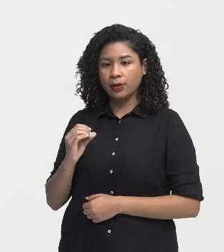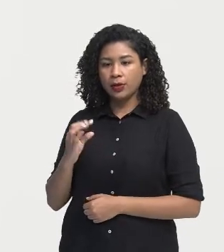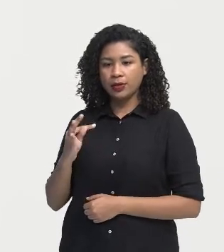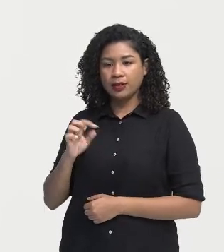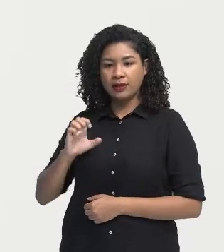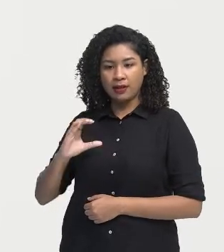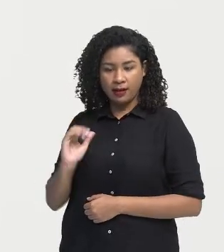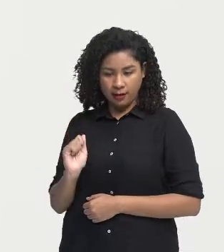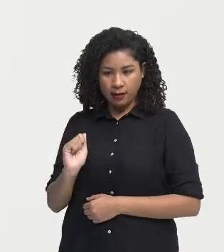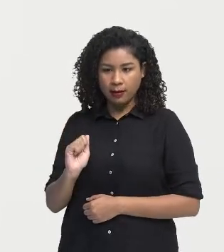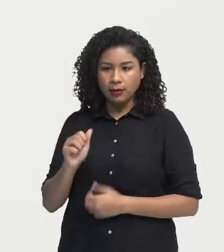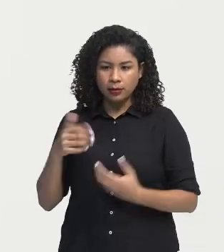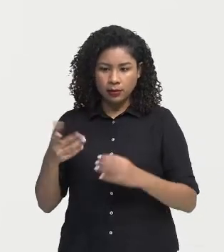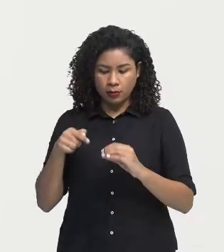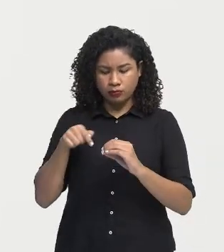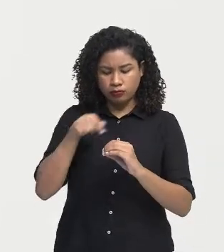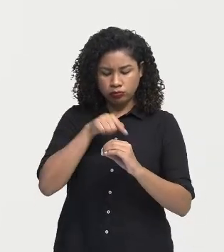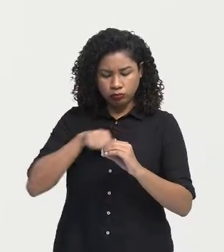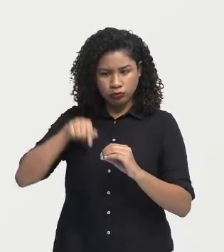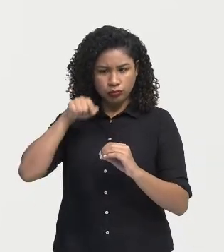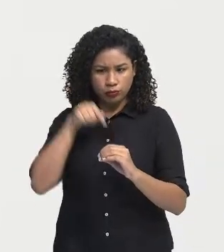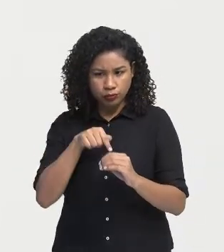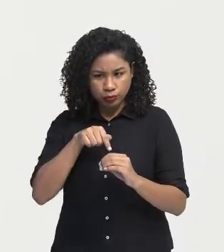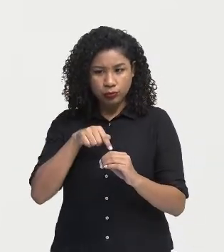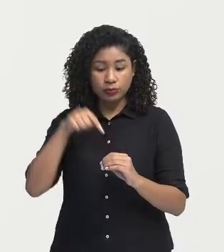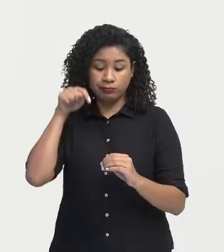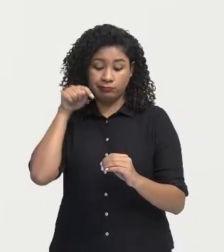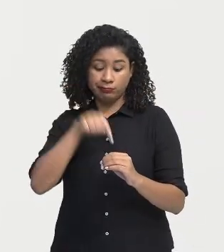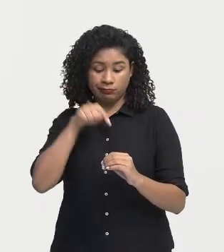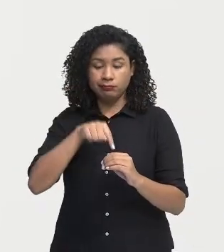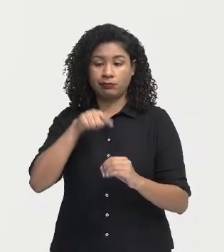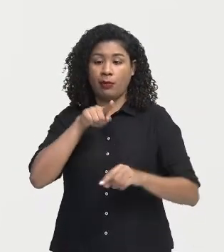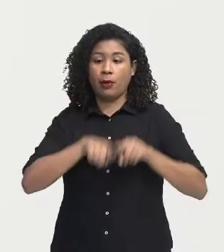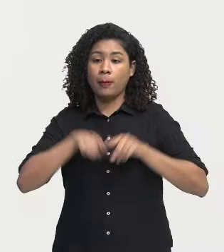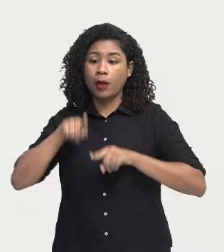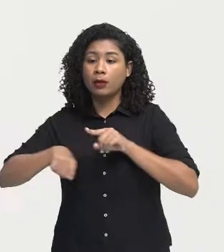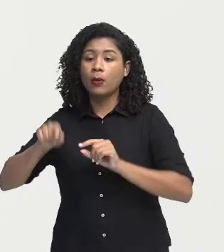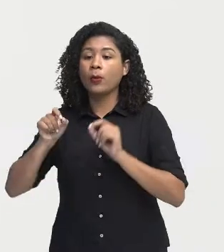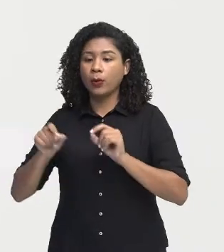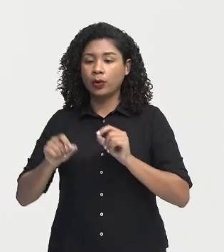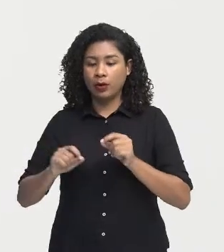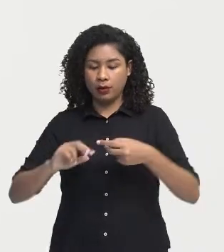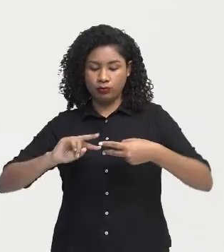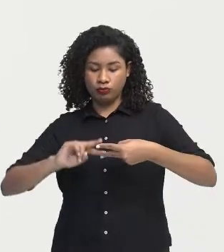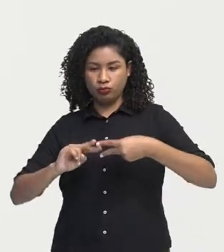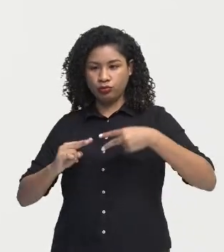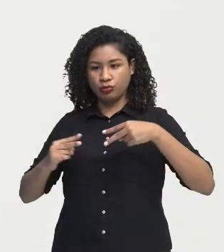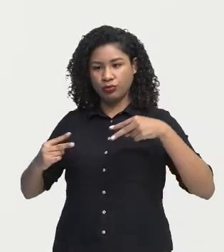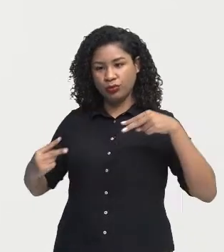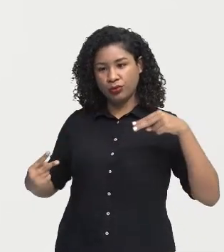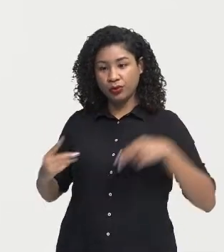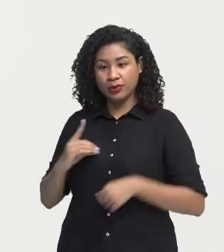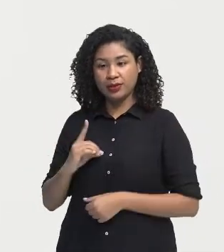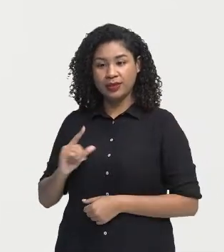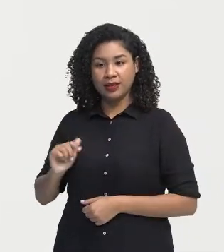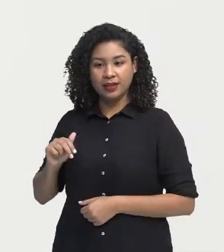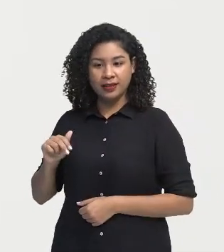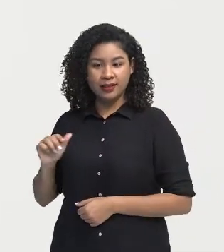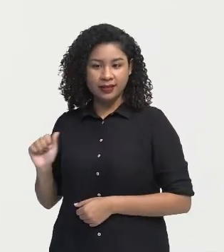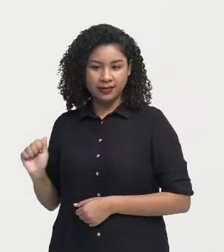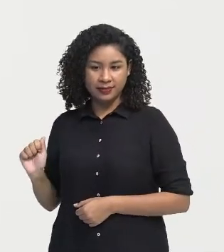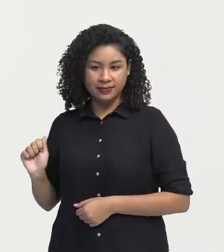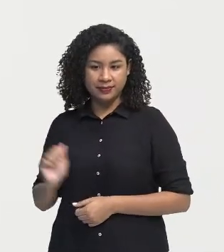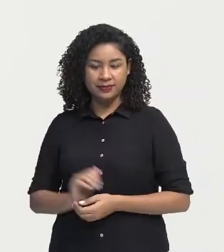meu material genético, né, o DNA que está presente lá no núcleo da minha célula. E aí, qual